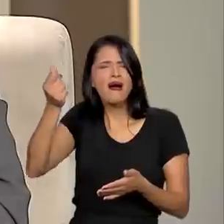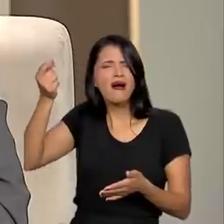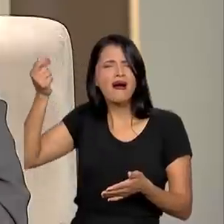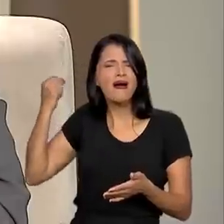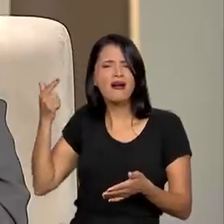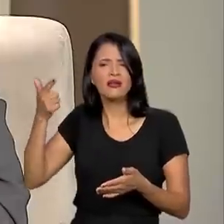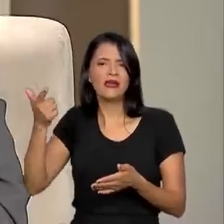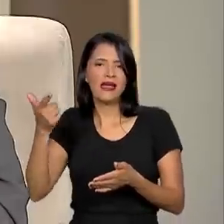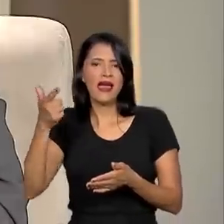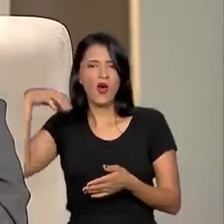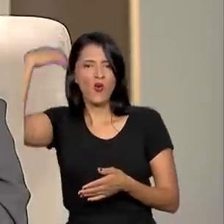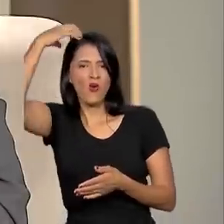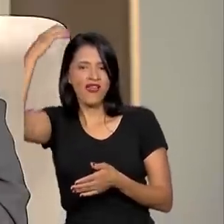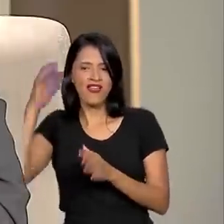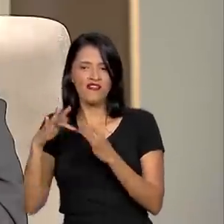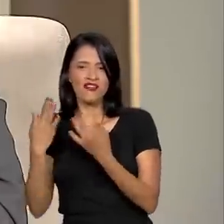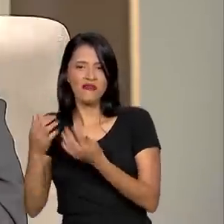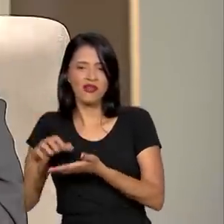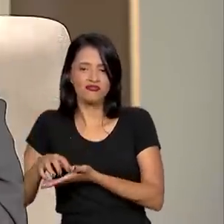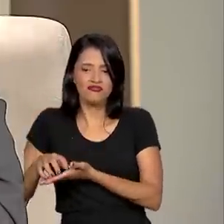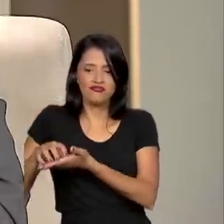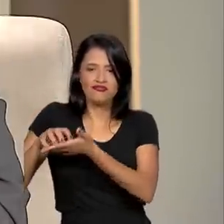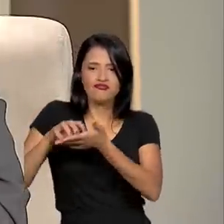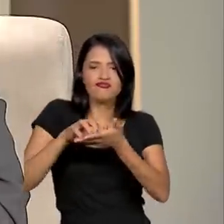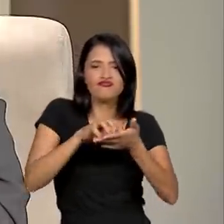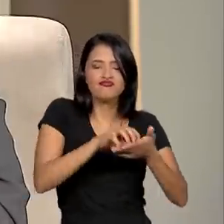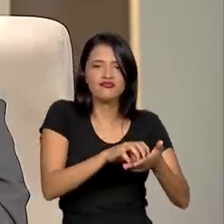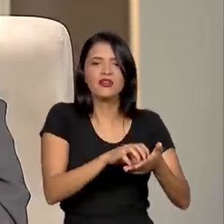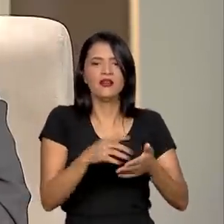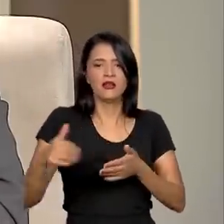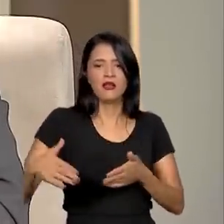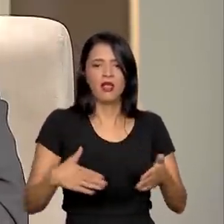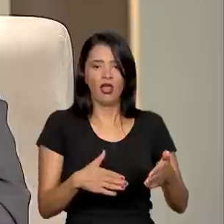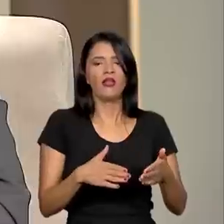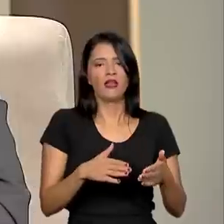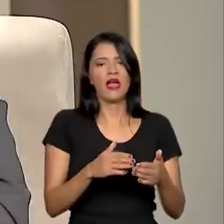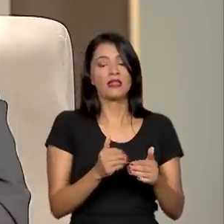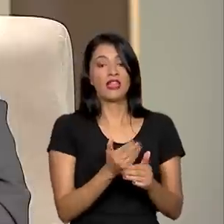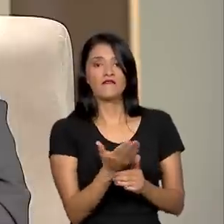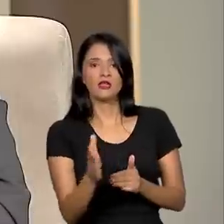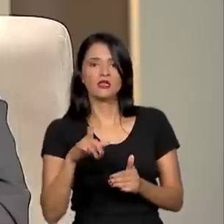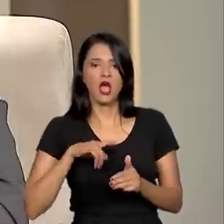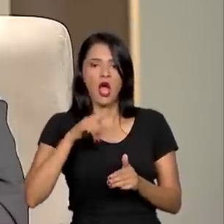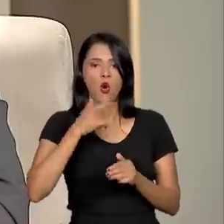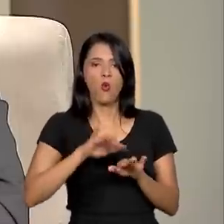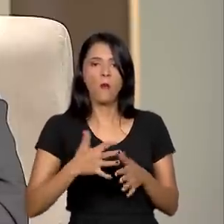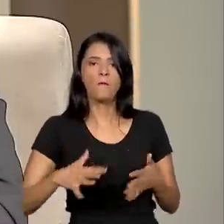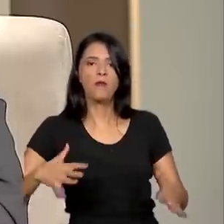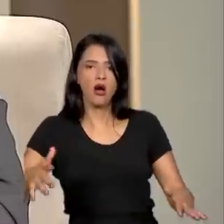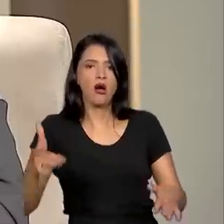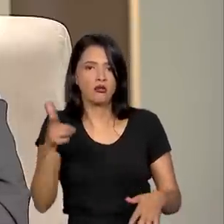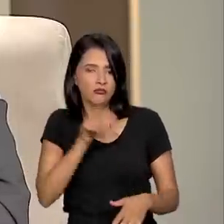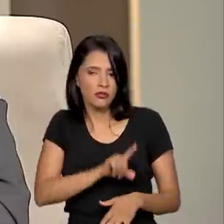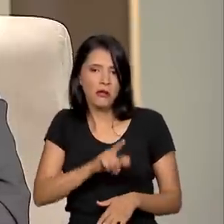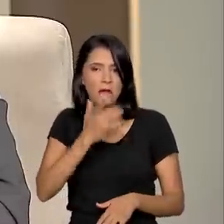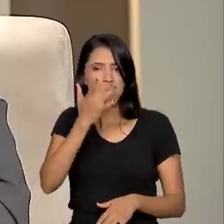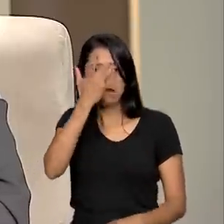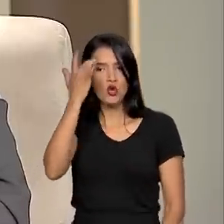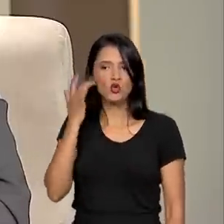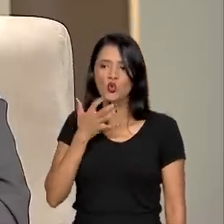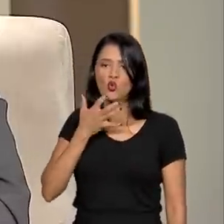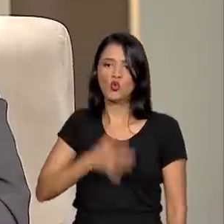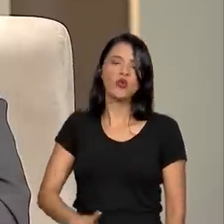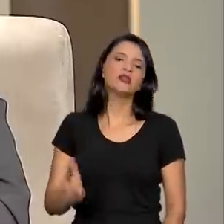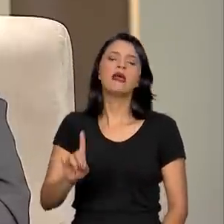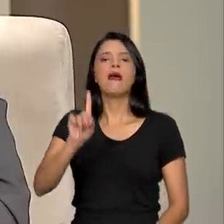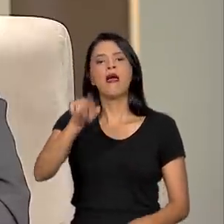Terra Seca até o navio principal que ia fazer a travessia do Atlântico. E, para quem não conhece, é como se fosse